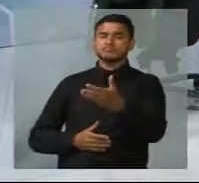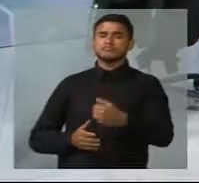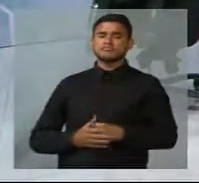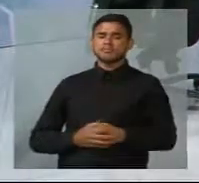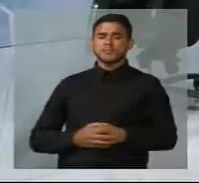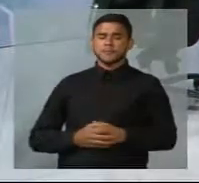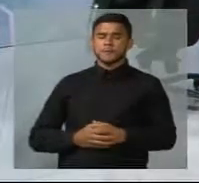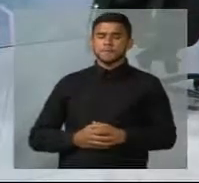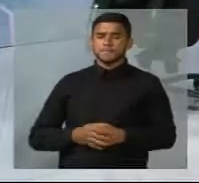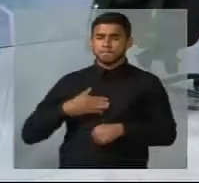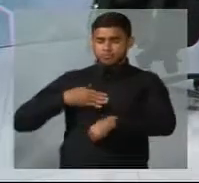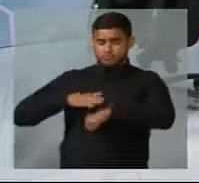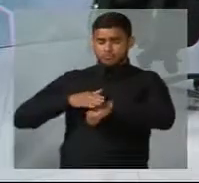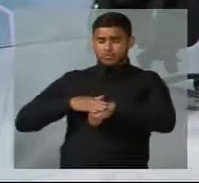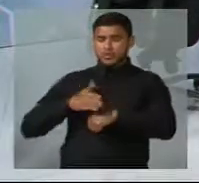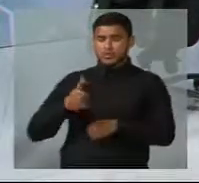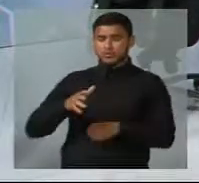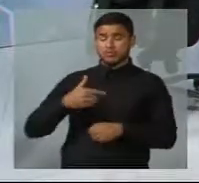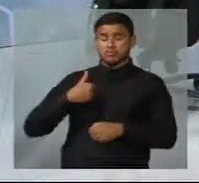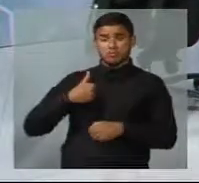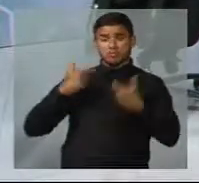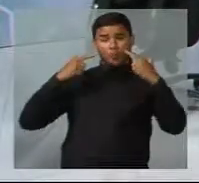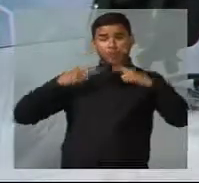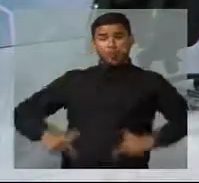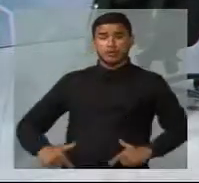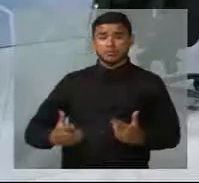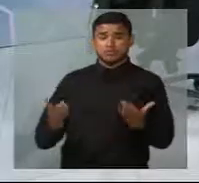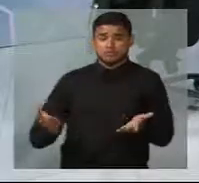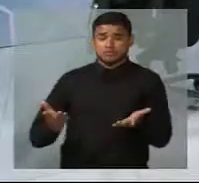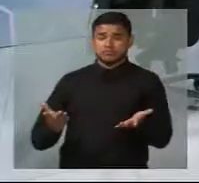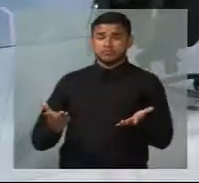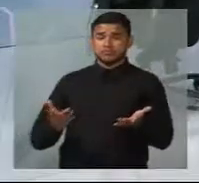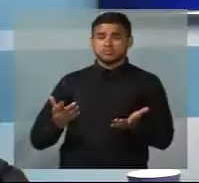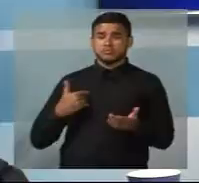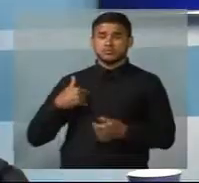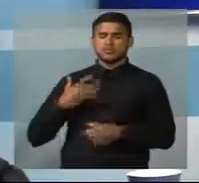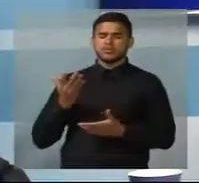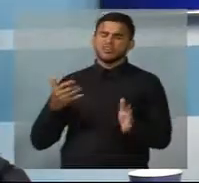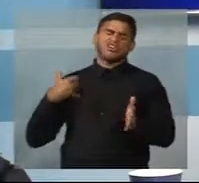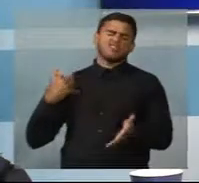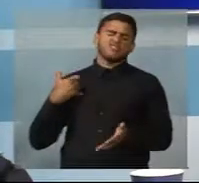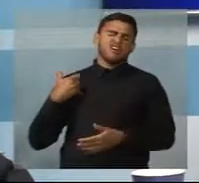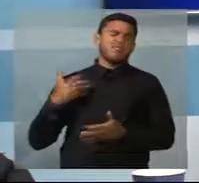nessa discussão sou eu, porque eu não preciso votar. Passei da idade da obrigação.